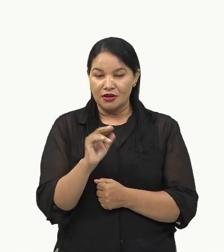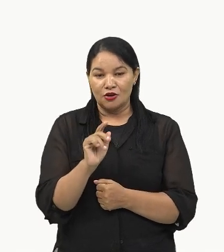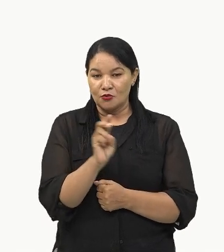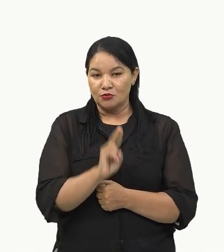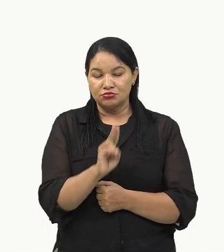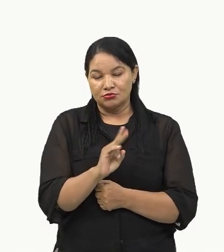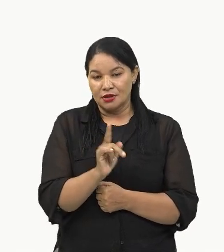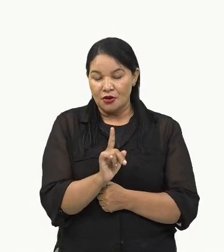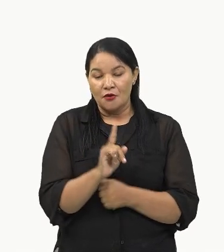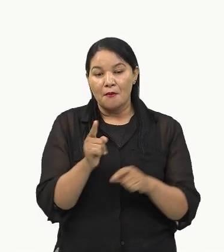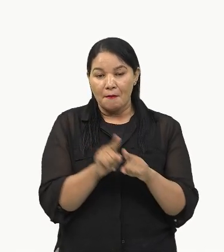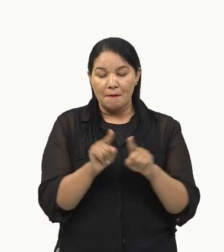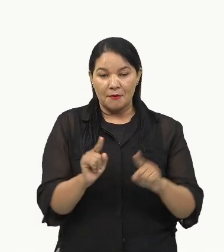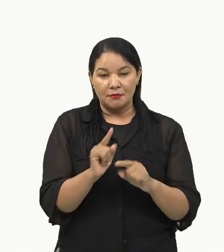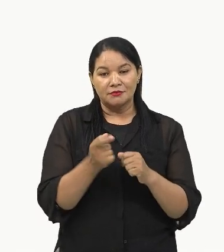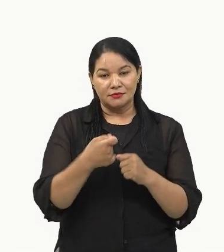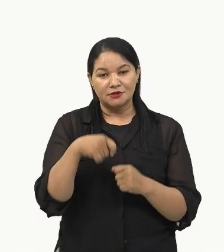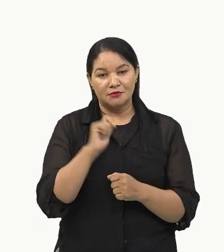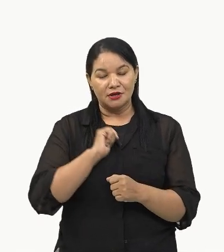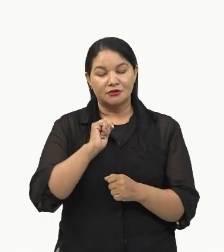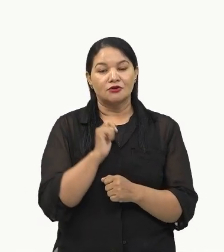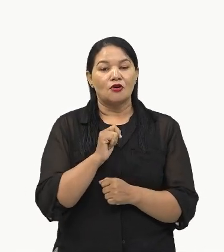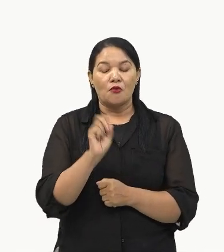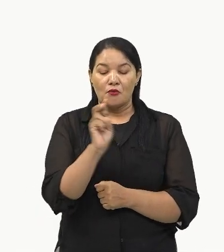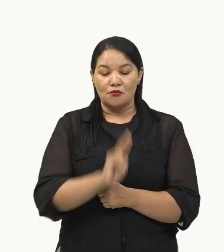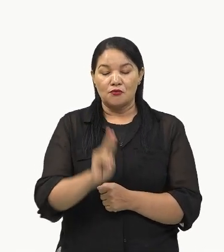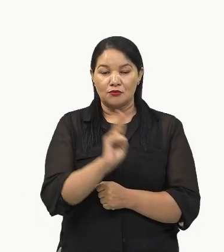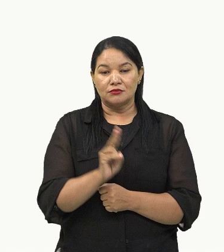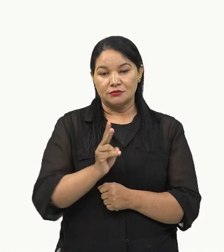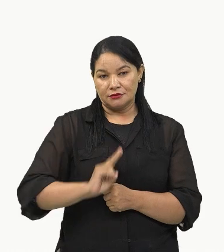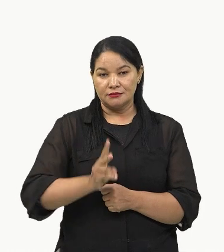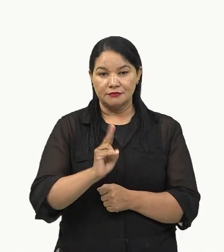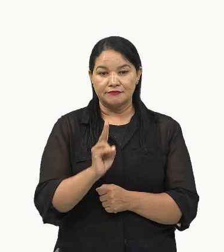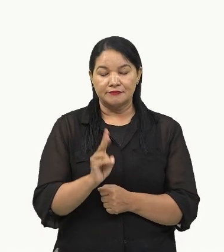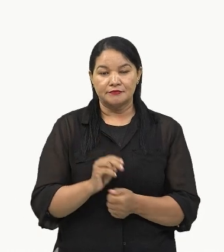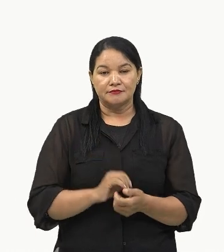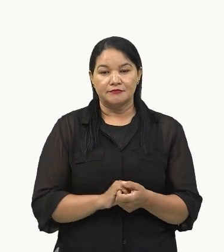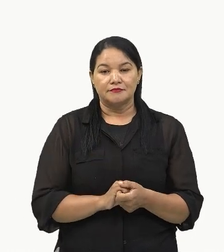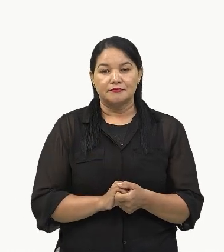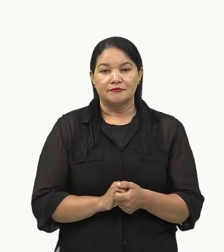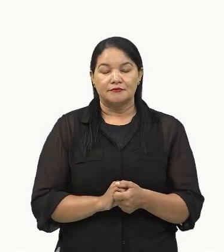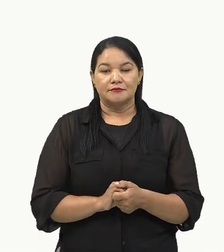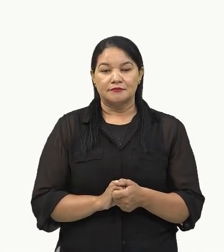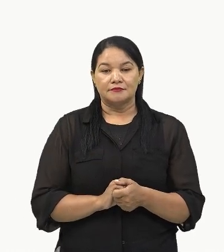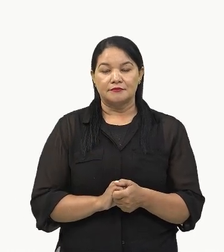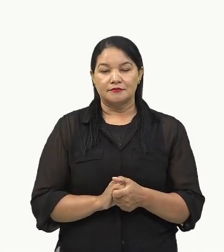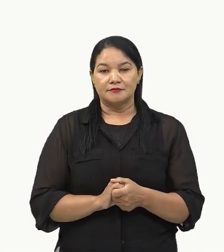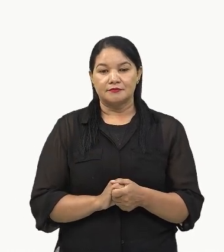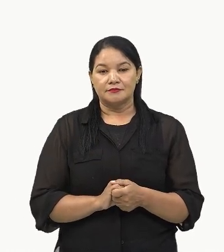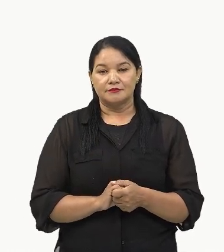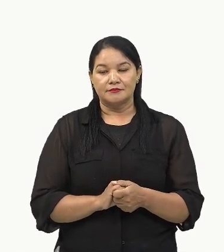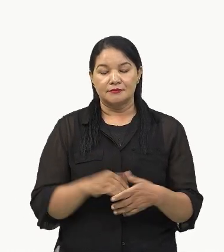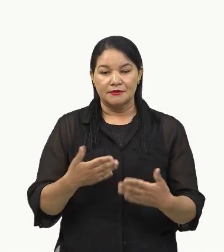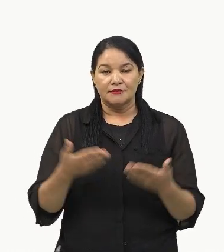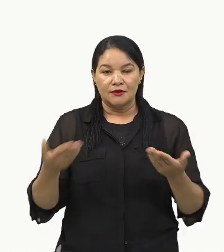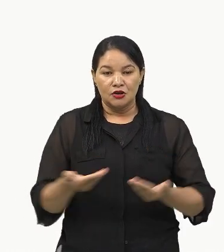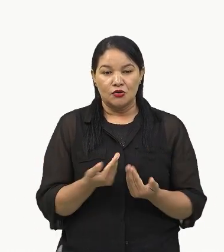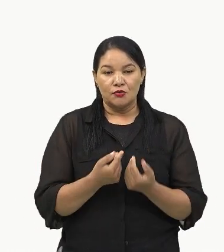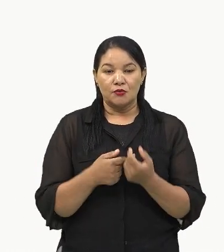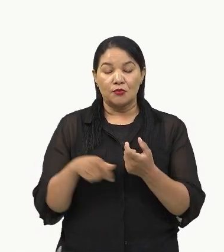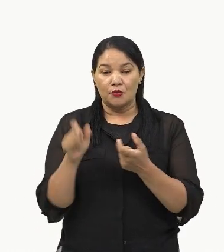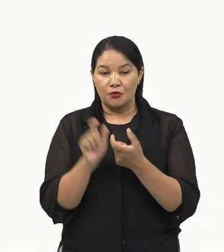na língua espanhola ele é altamente utilizado. Então, vamos conjugá-lo.